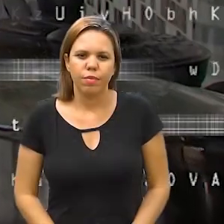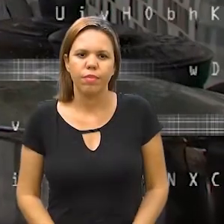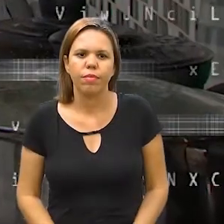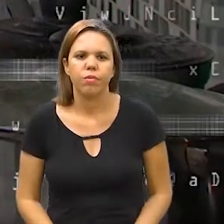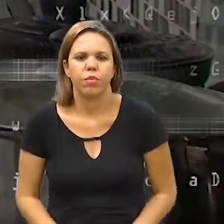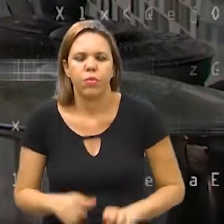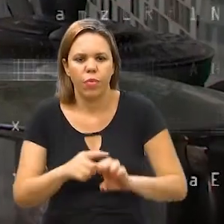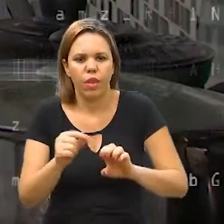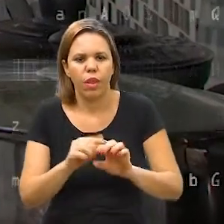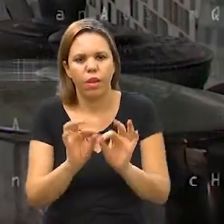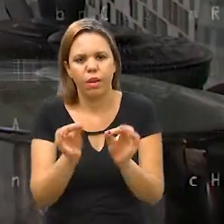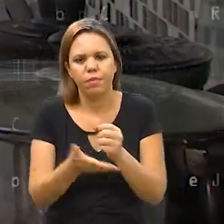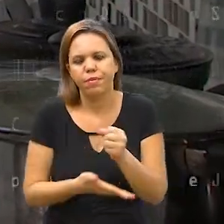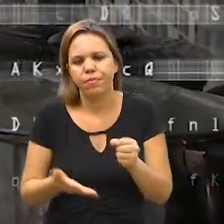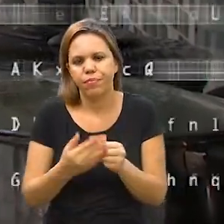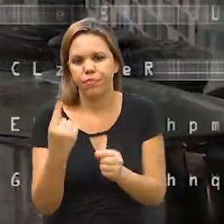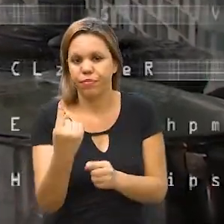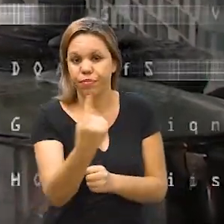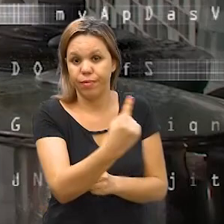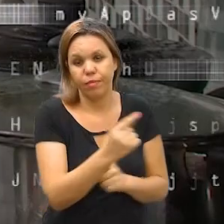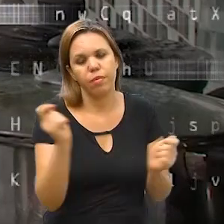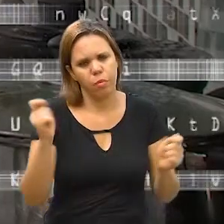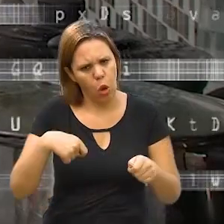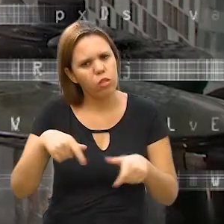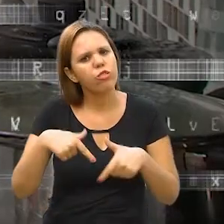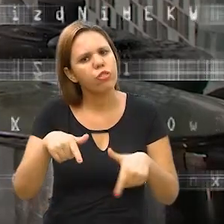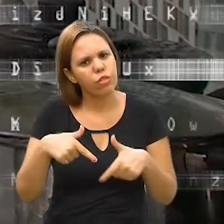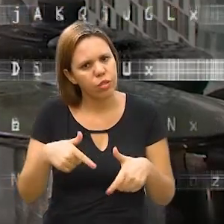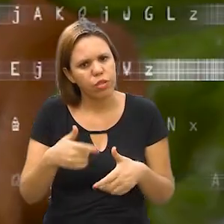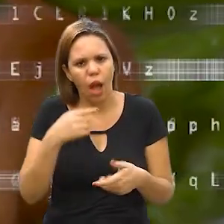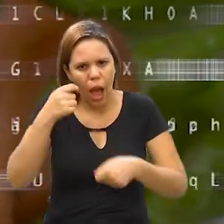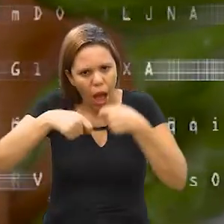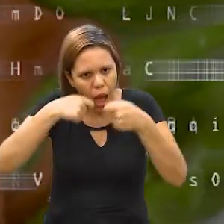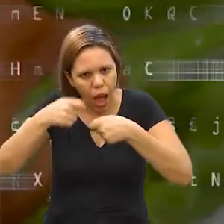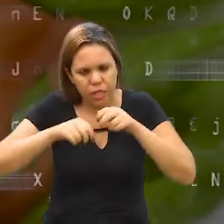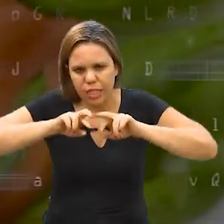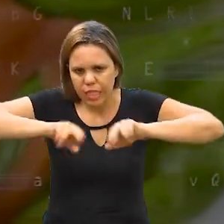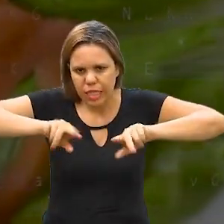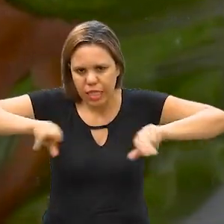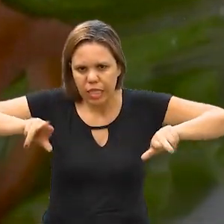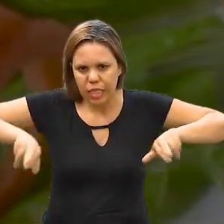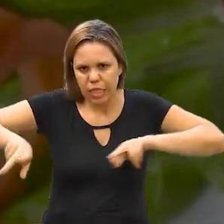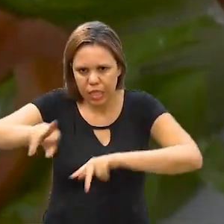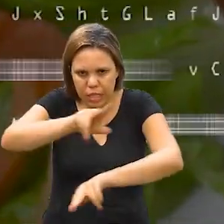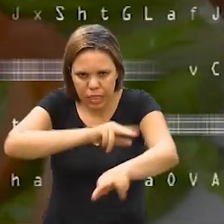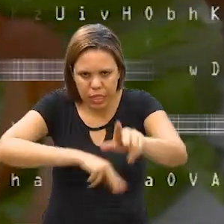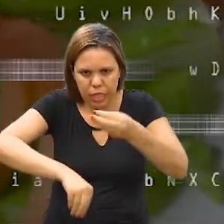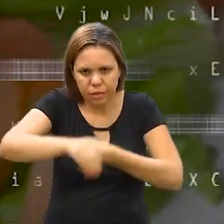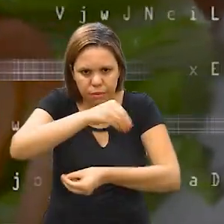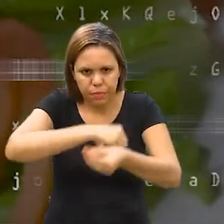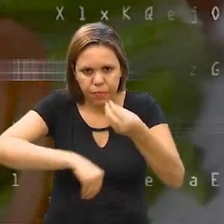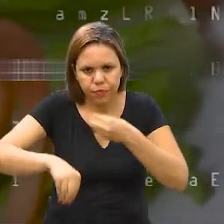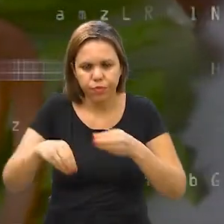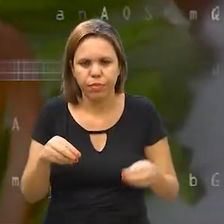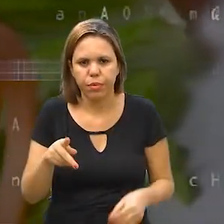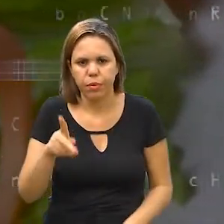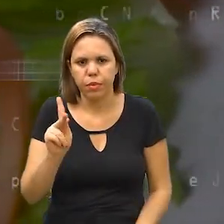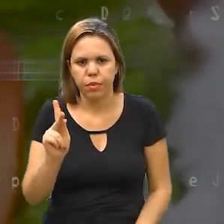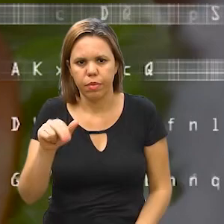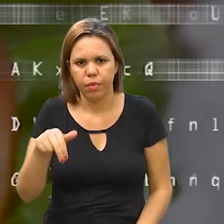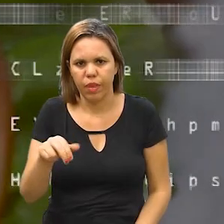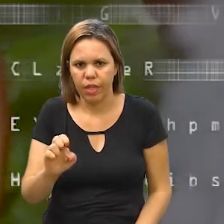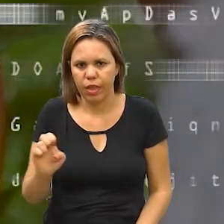O microempreendedor individual pode trabalhar com alimentos em várias categorias. O CNAE,